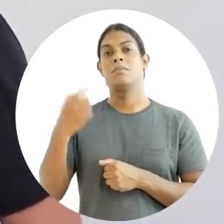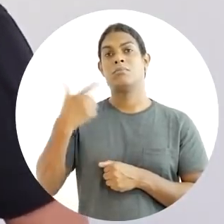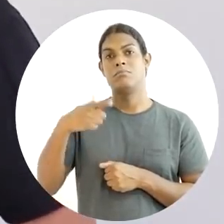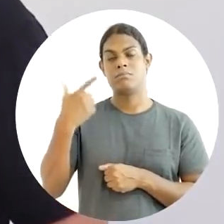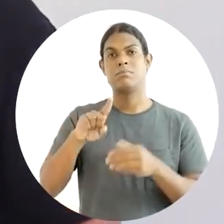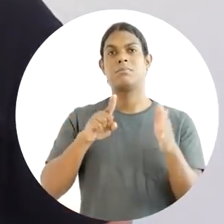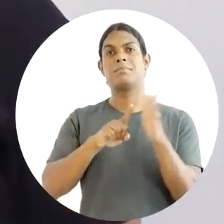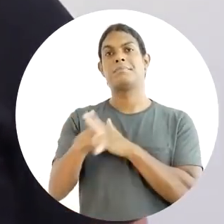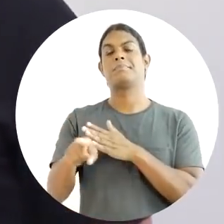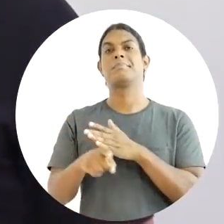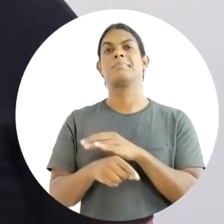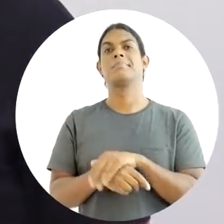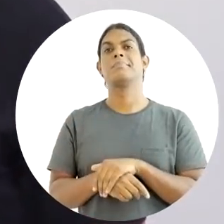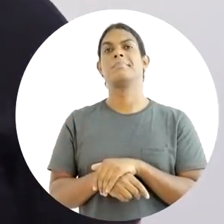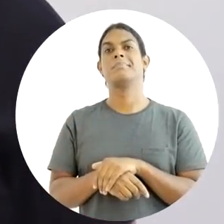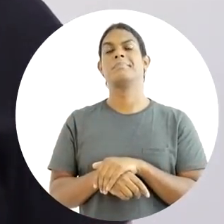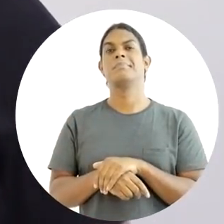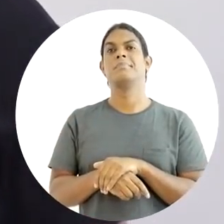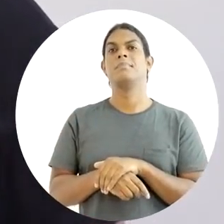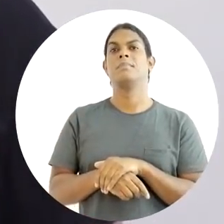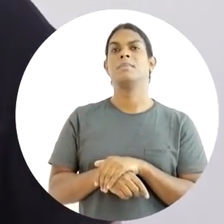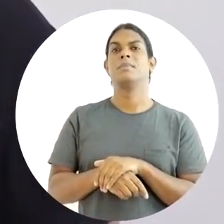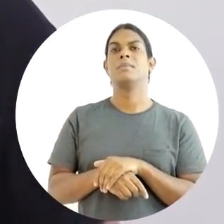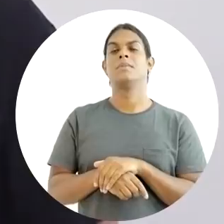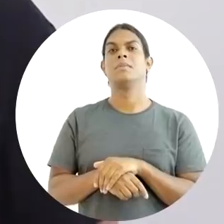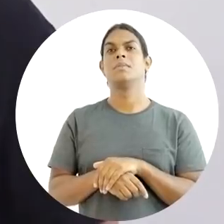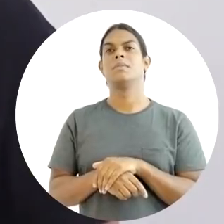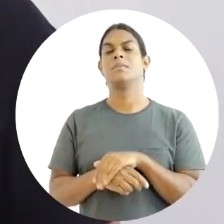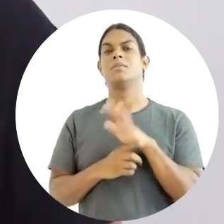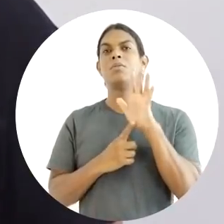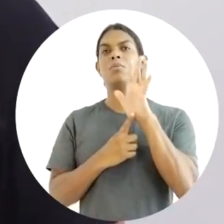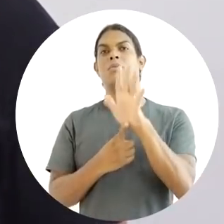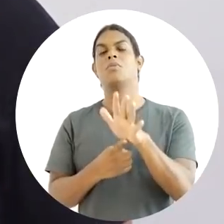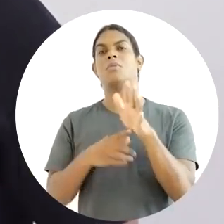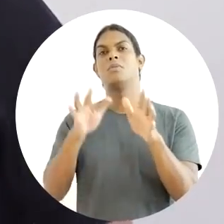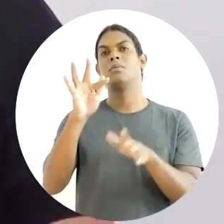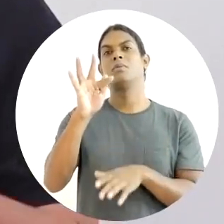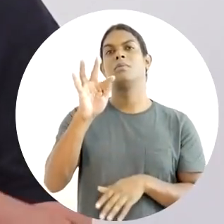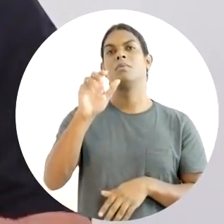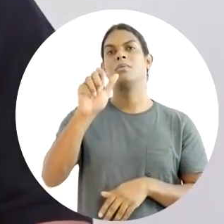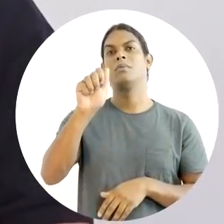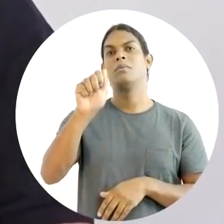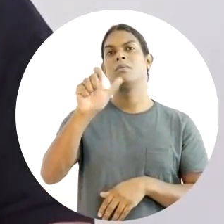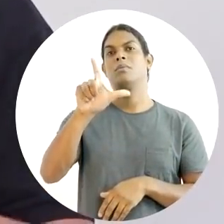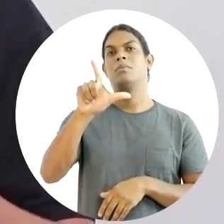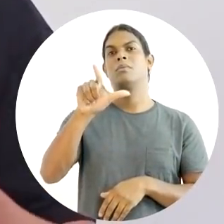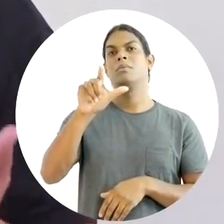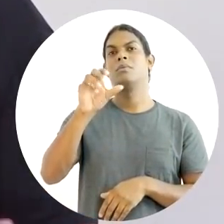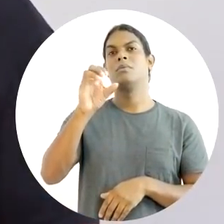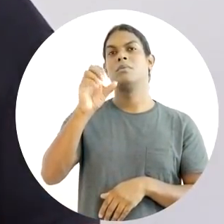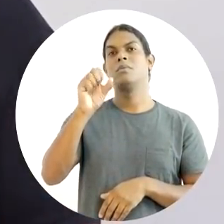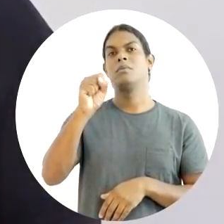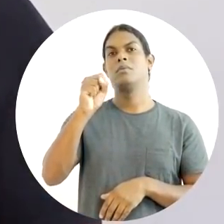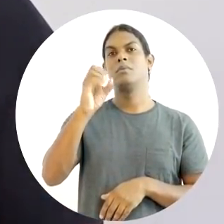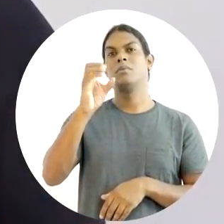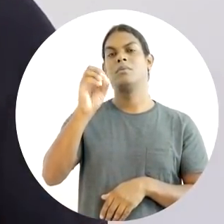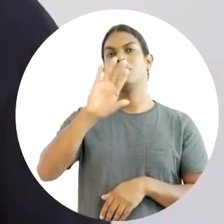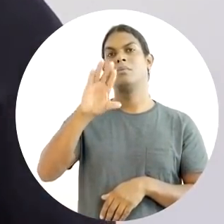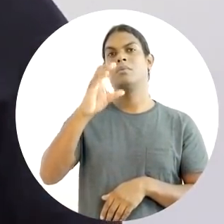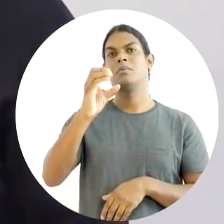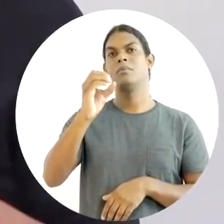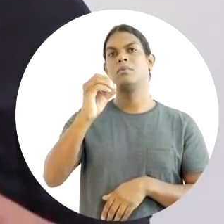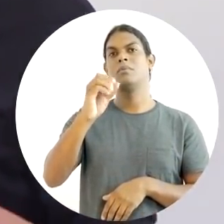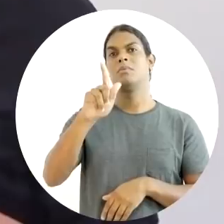tem é cite um falso cognato. Um falso cognato, lembra o que é? Uma palavra que parece, mas não é,